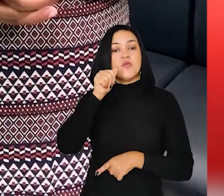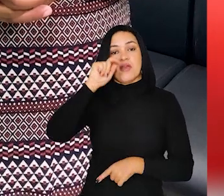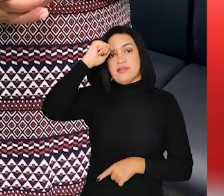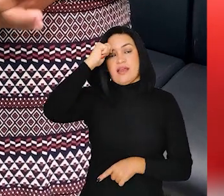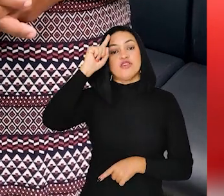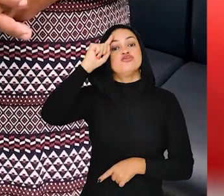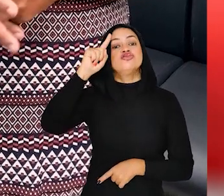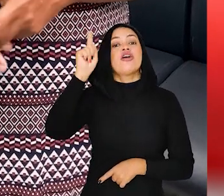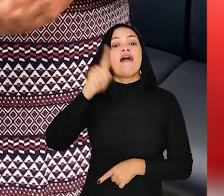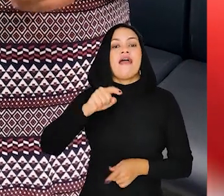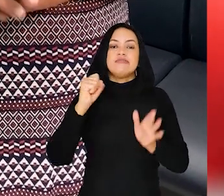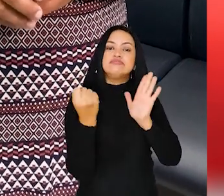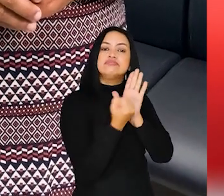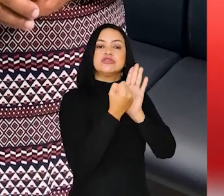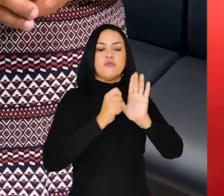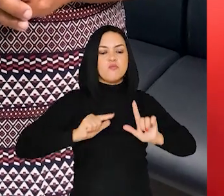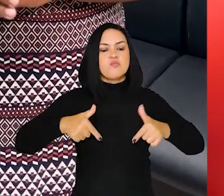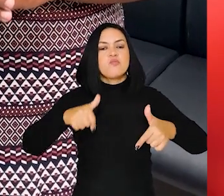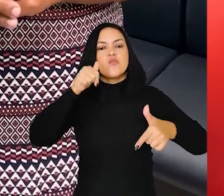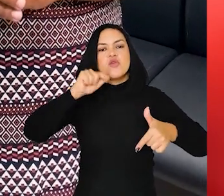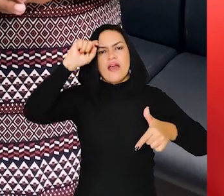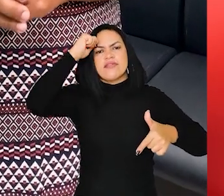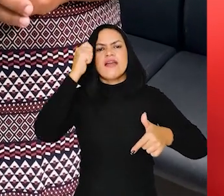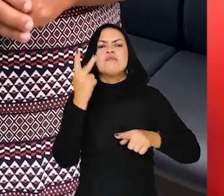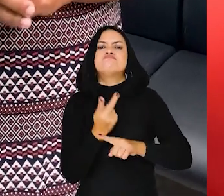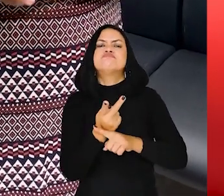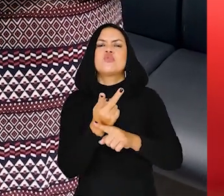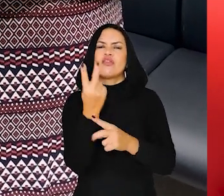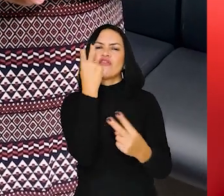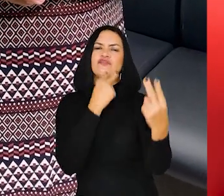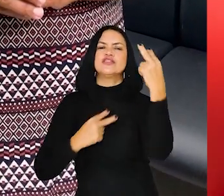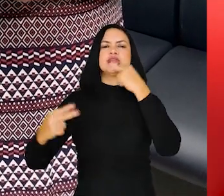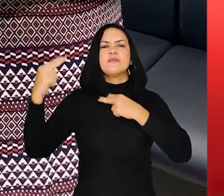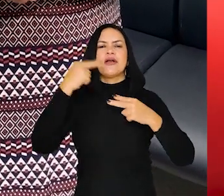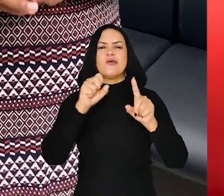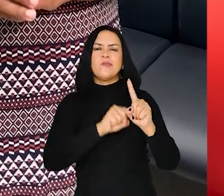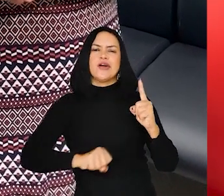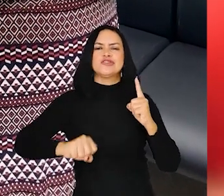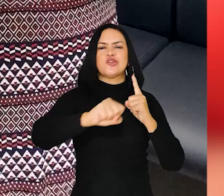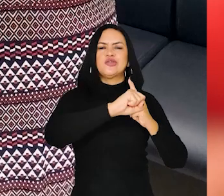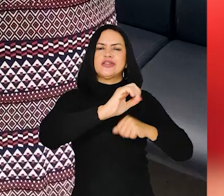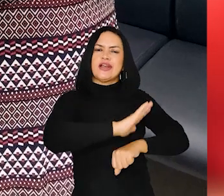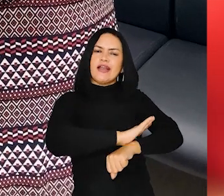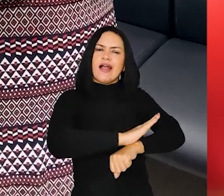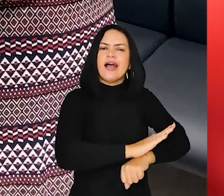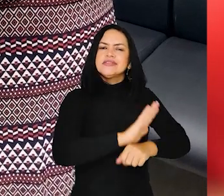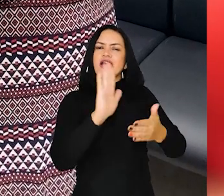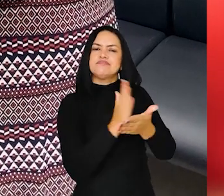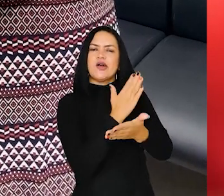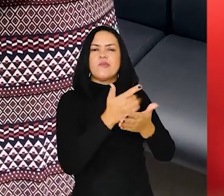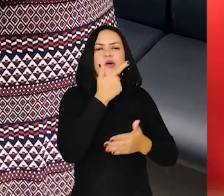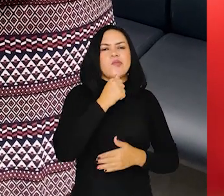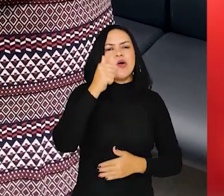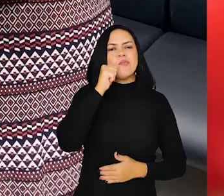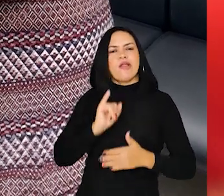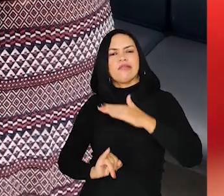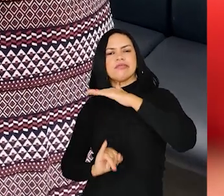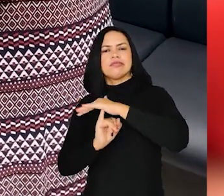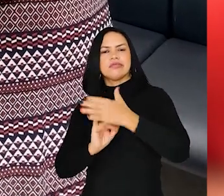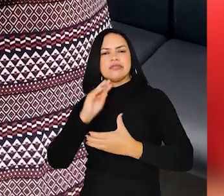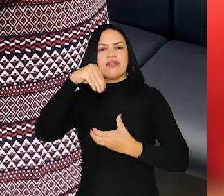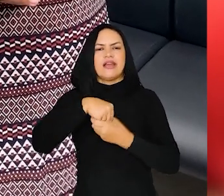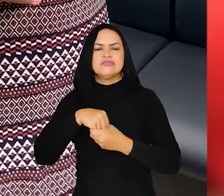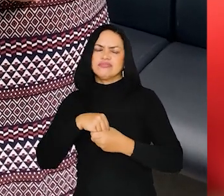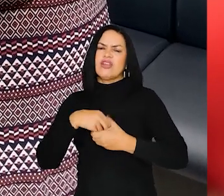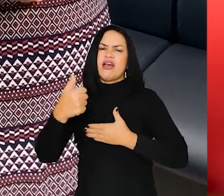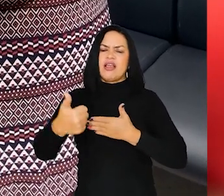resistência das mulheres negras que até hoje buscam por visibilidade em uma sociedade que é racista e sexista estruturalmente.